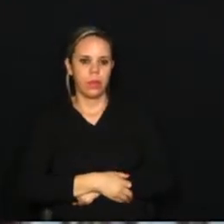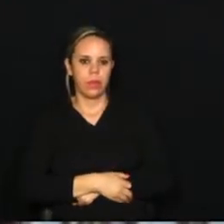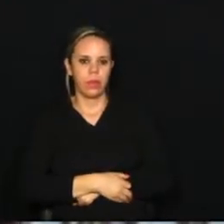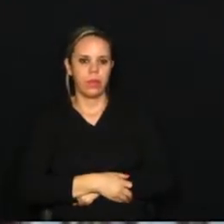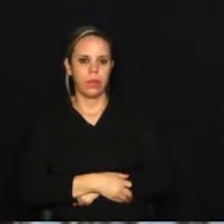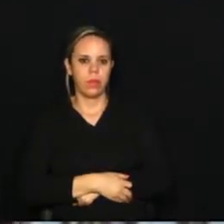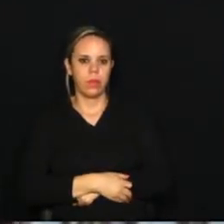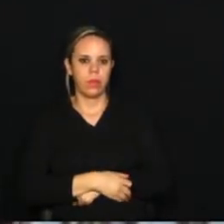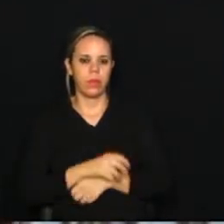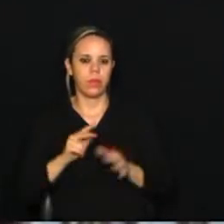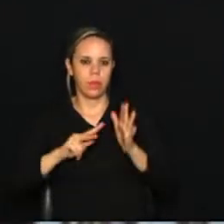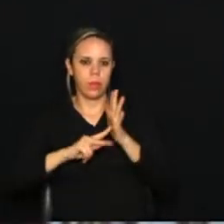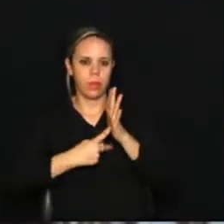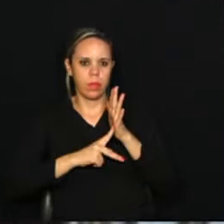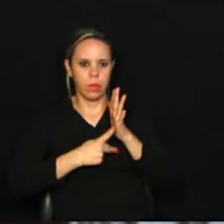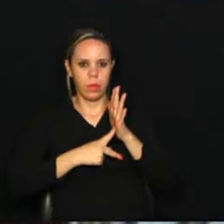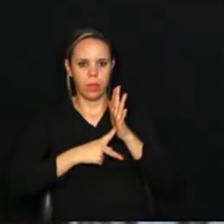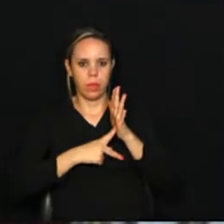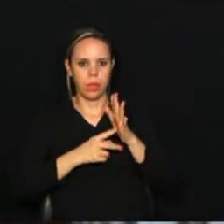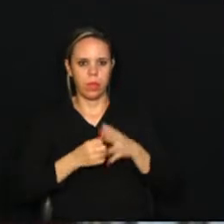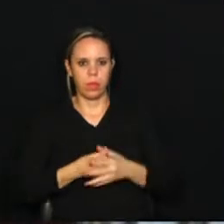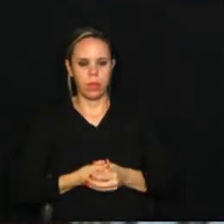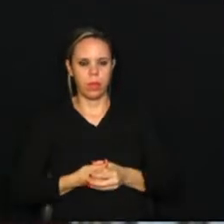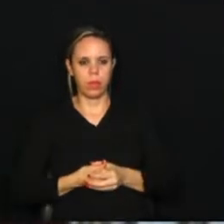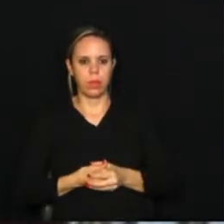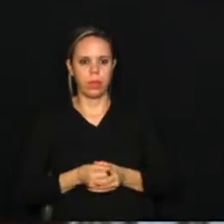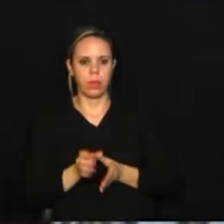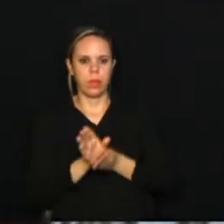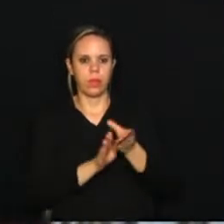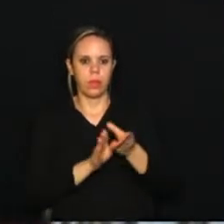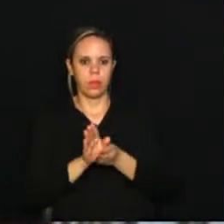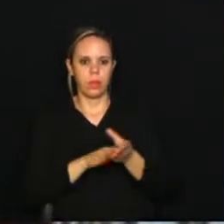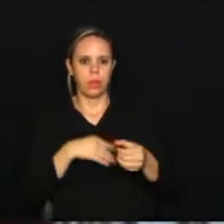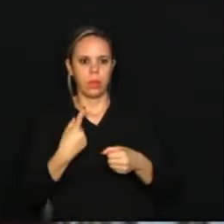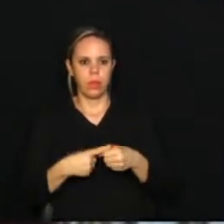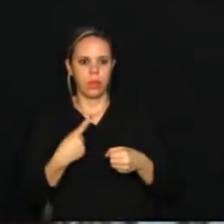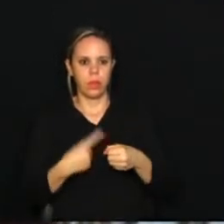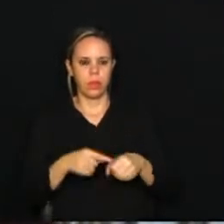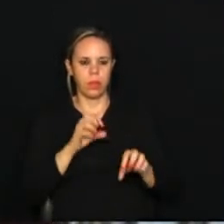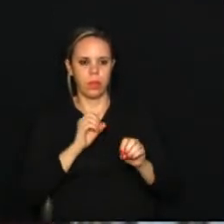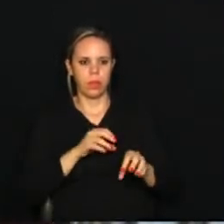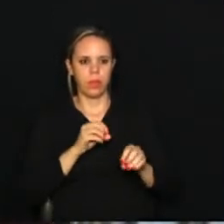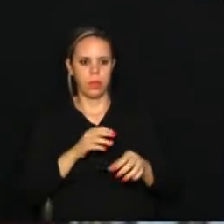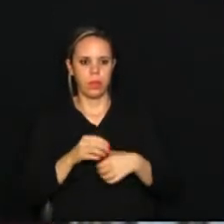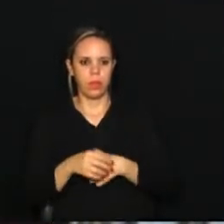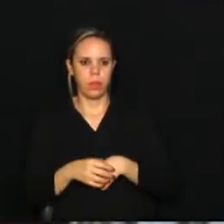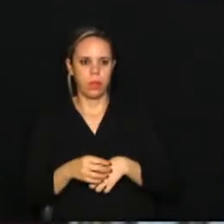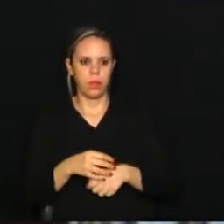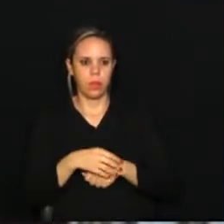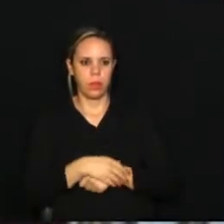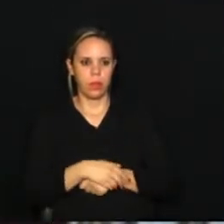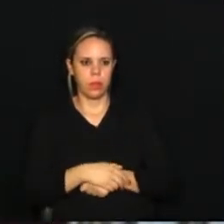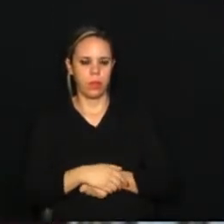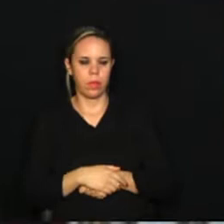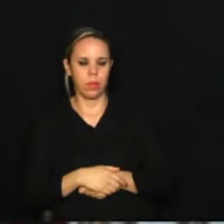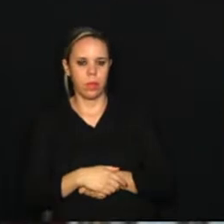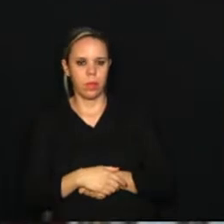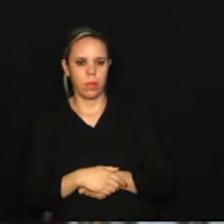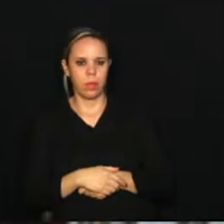do sindicato, né? Do Conselho Municipal de Educação. Enfim,